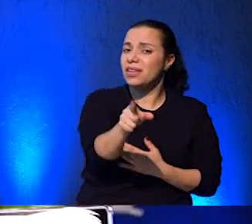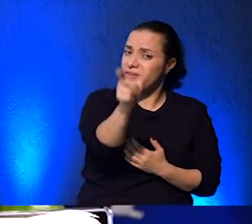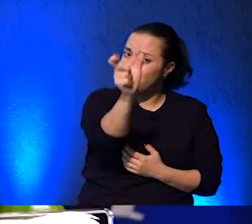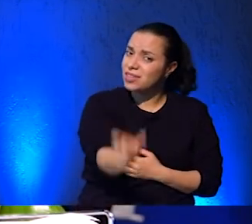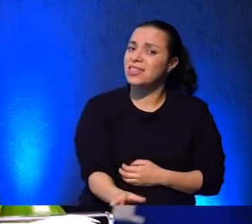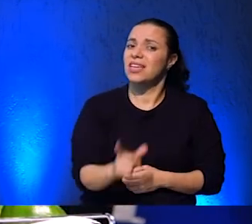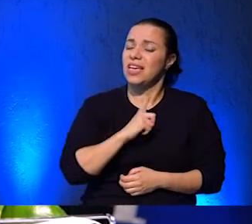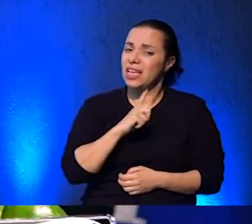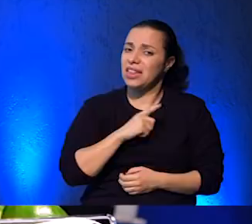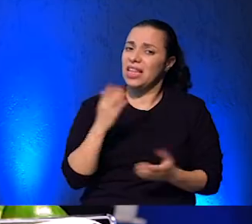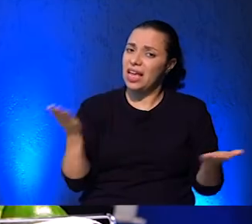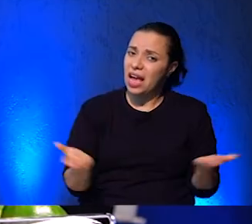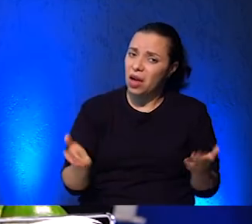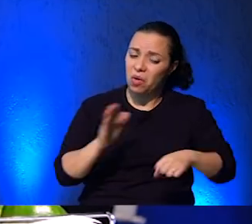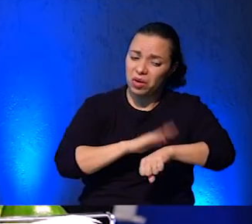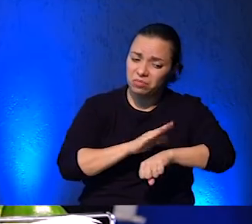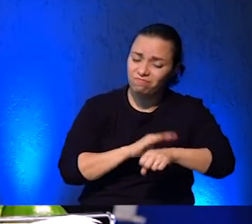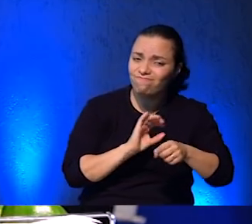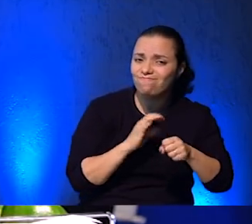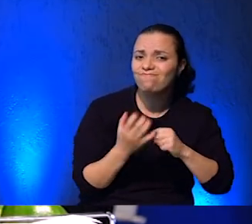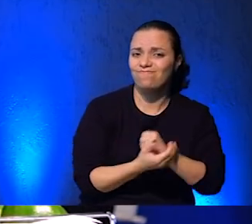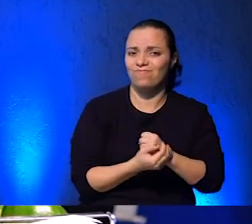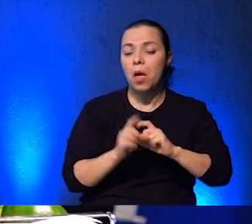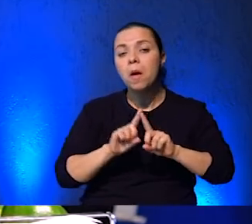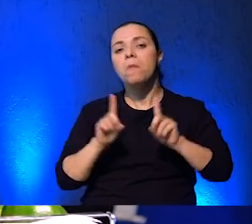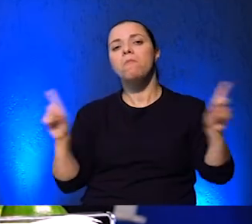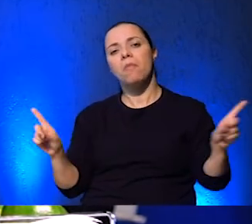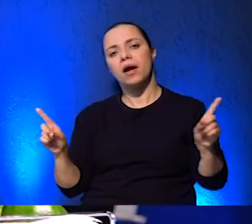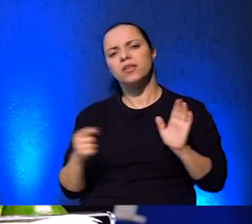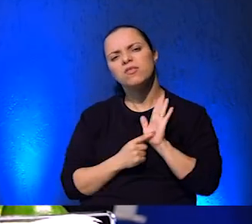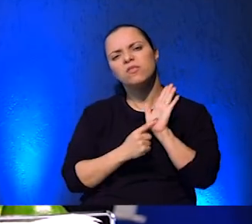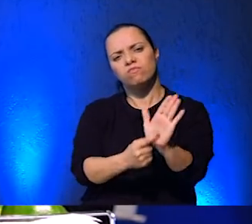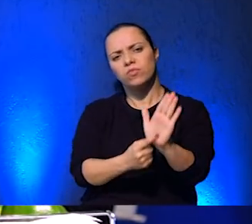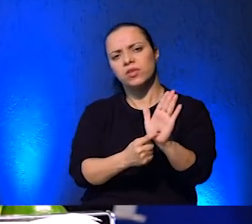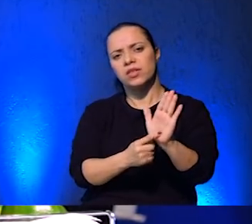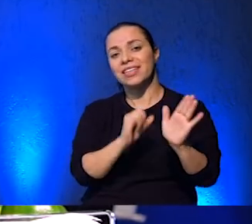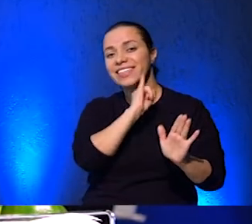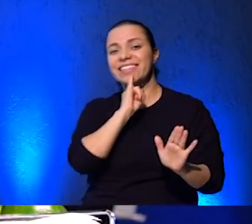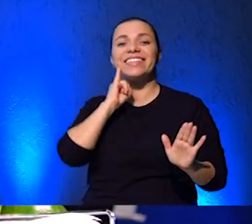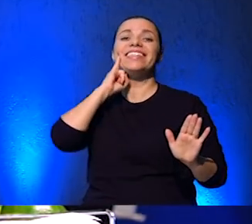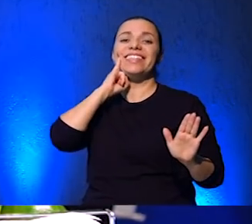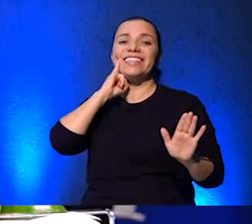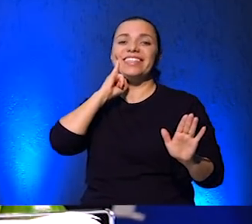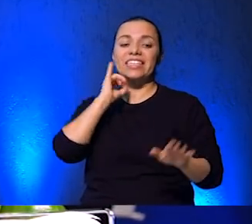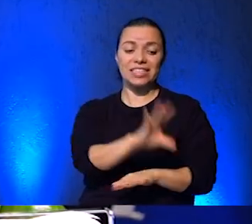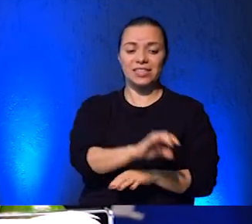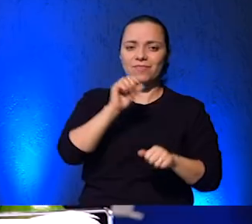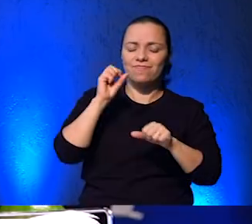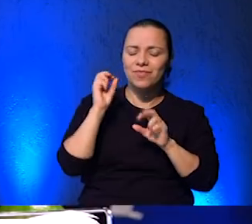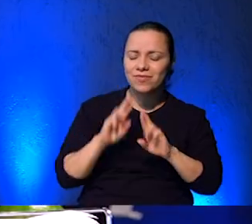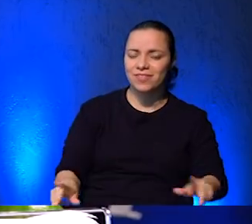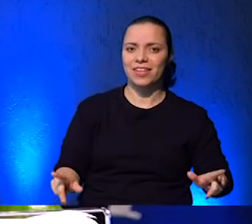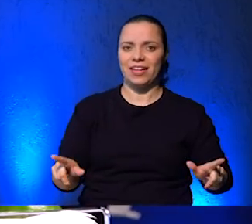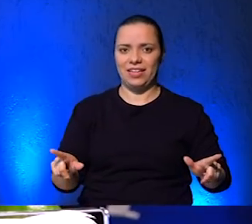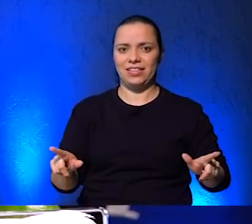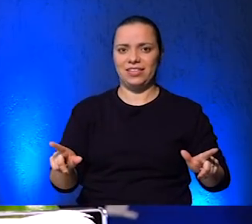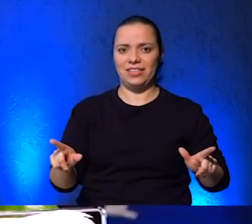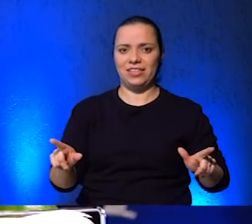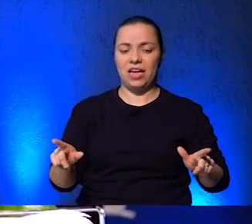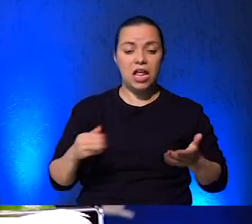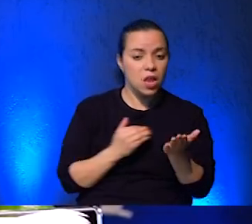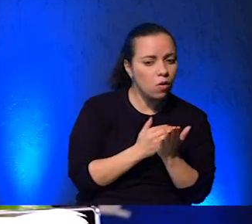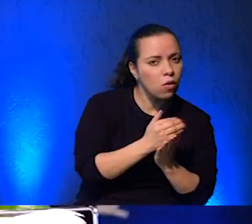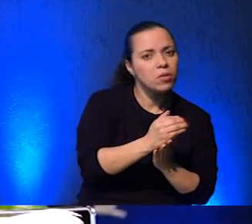saque teve iniciativa ele foi lá e desentulhou os poços e ele recuperou a água ele